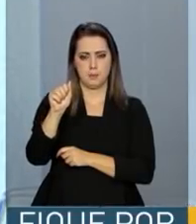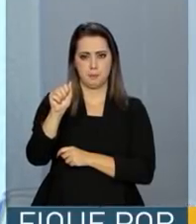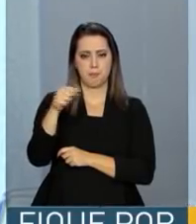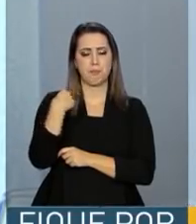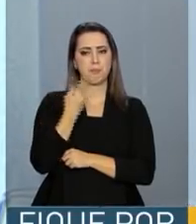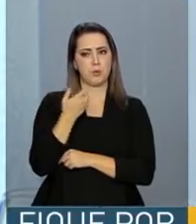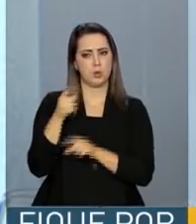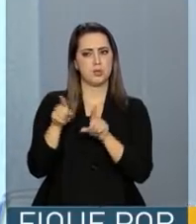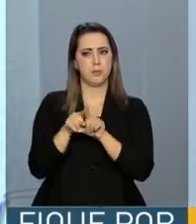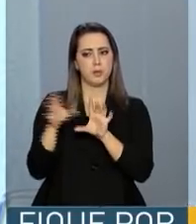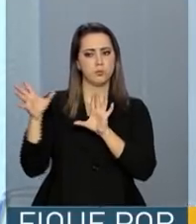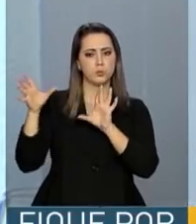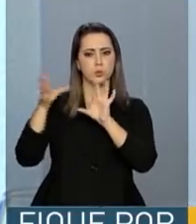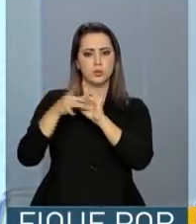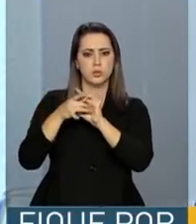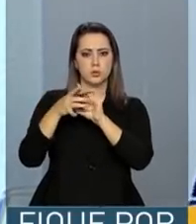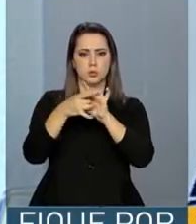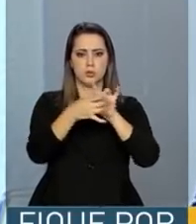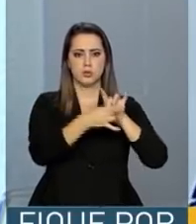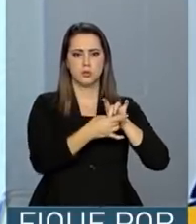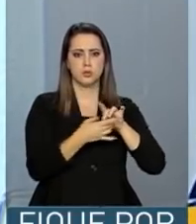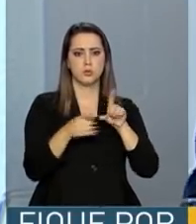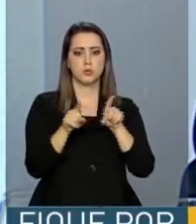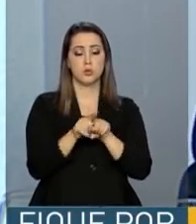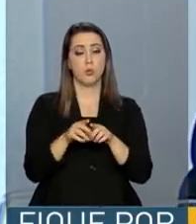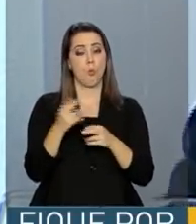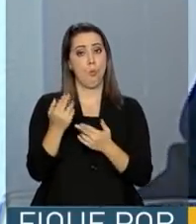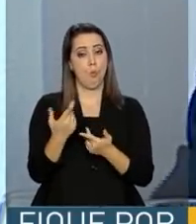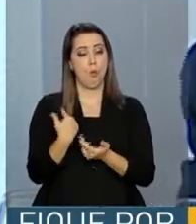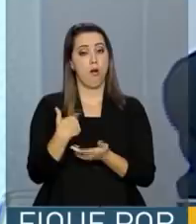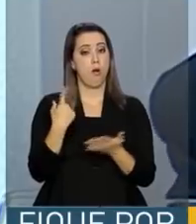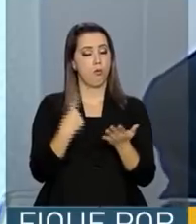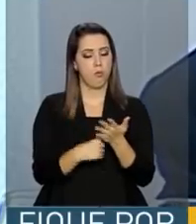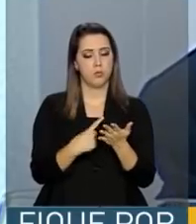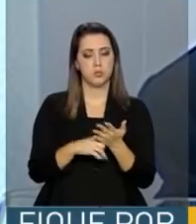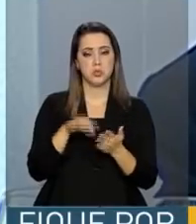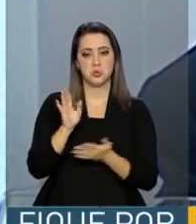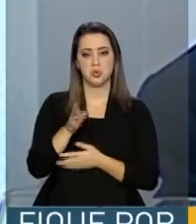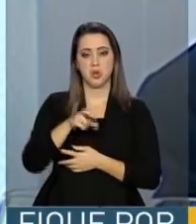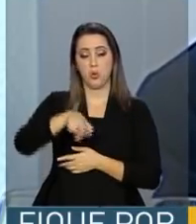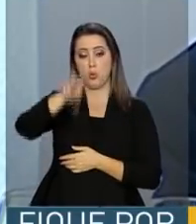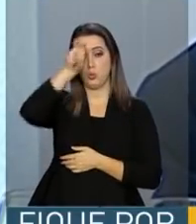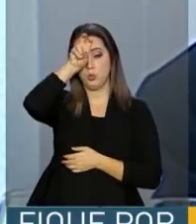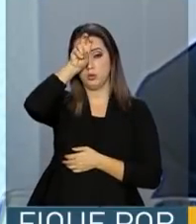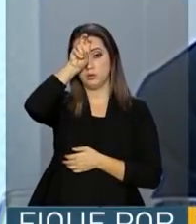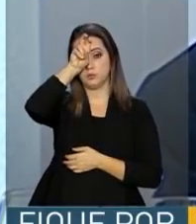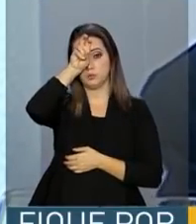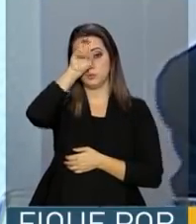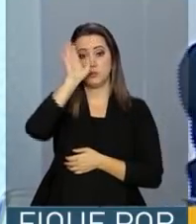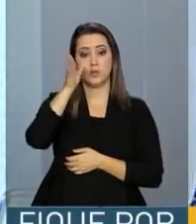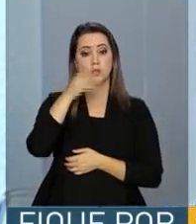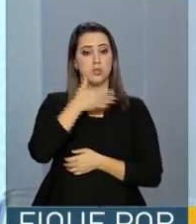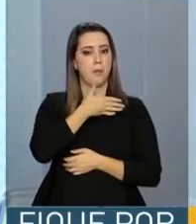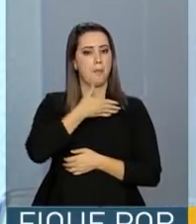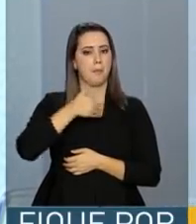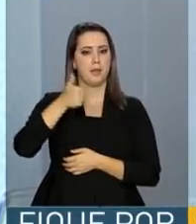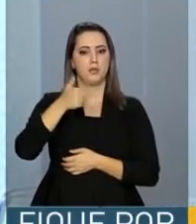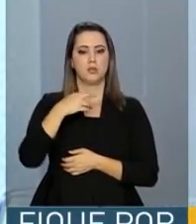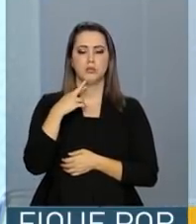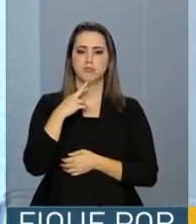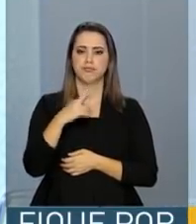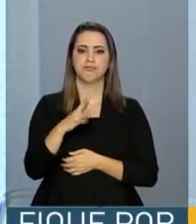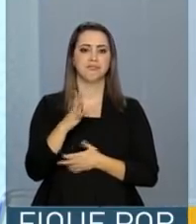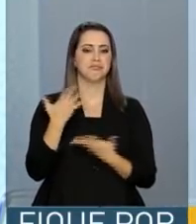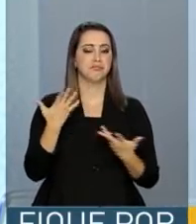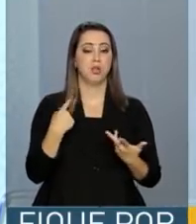um acordo com o egito que começou a vigorar agora está dando os melhores resultados tornando um pouco do que